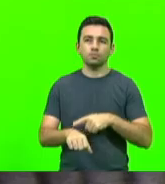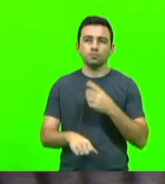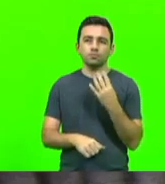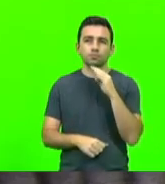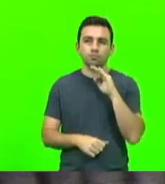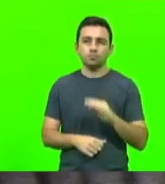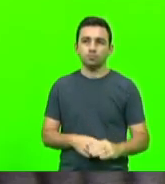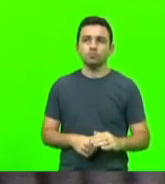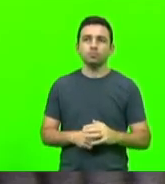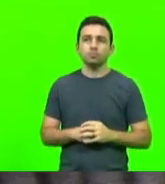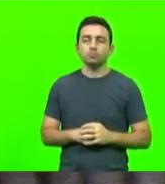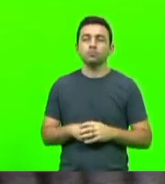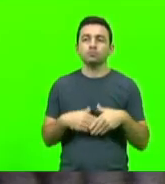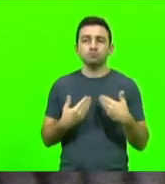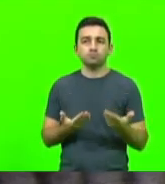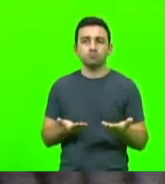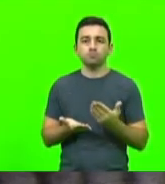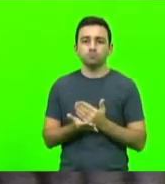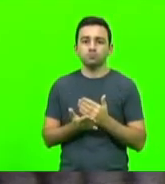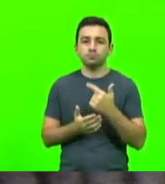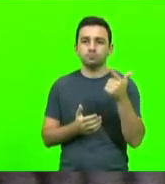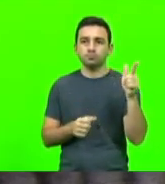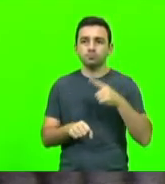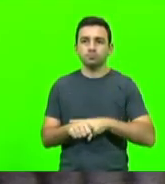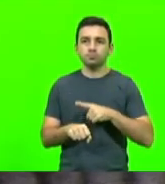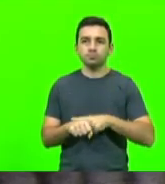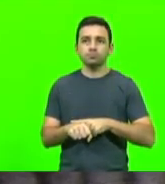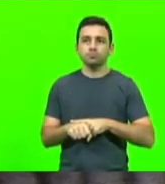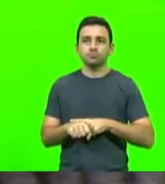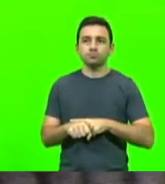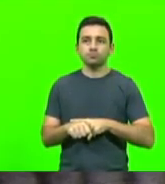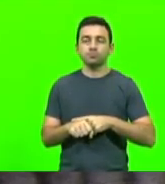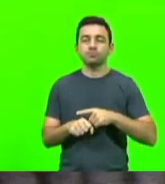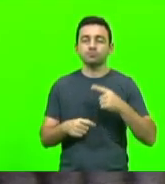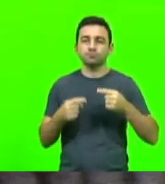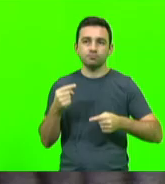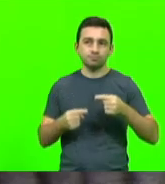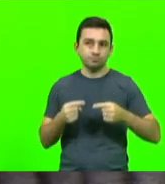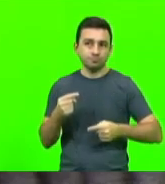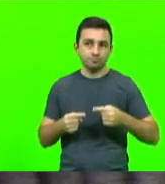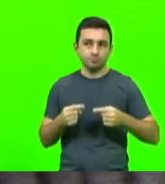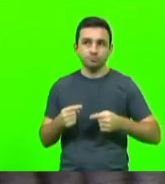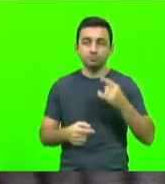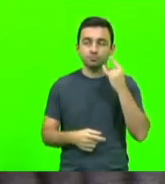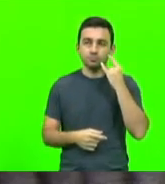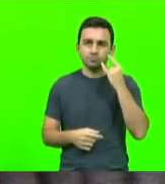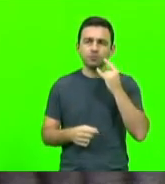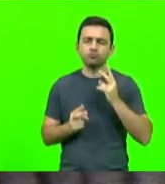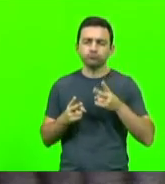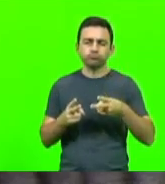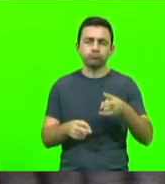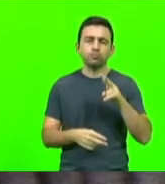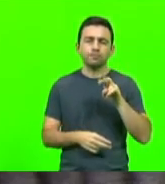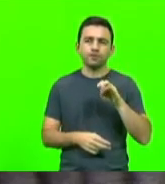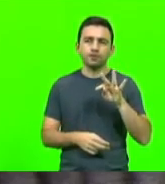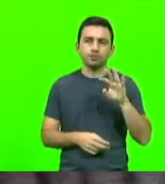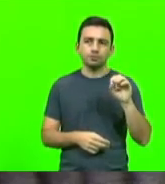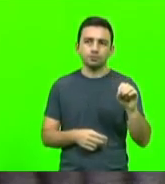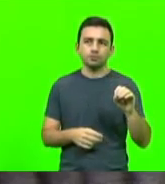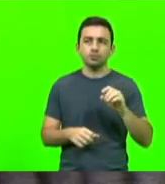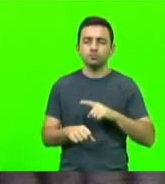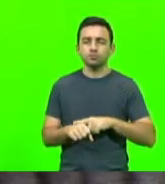adentrou no próximo horário. Ordem do dia. Após ser discutido pelos senhores deputados Mauro Nadal e Valtinho Kubalkini, foi mantido o veto parcial em torno único encaminhado